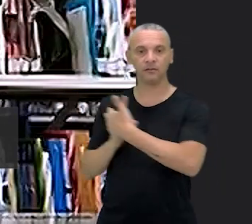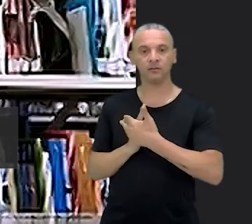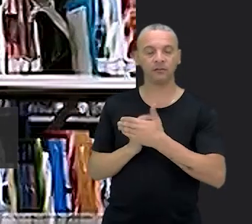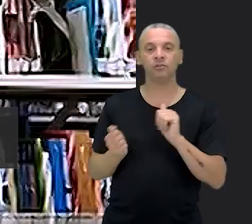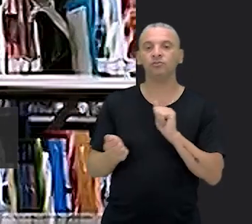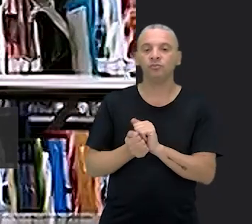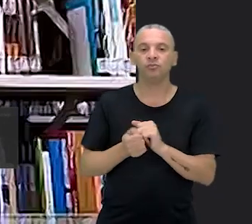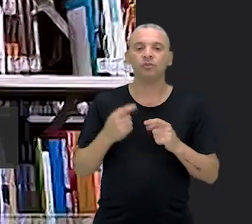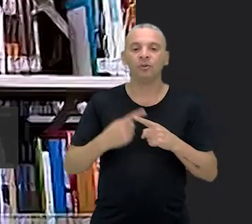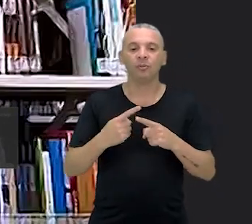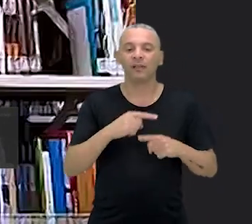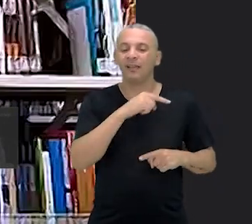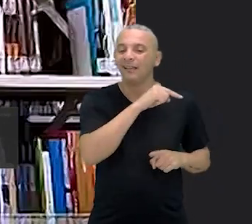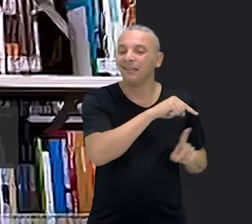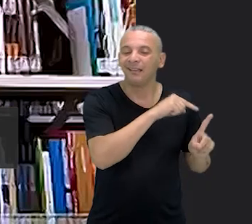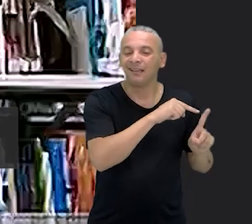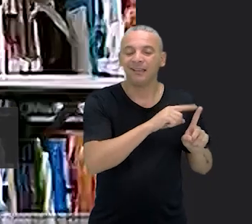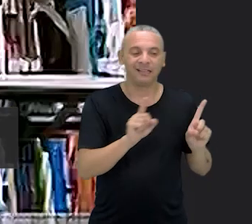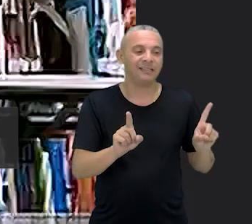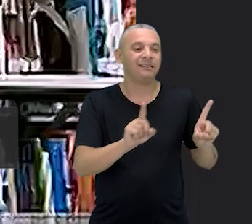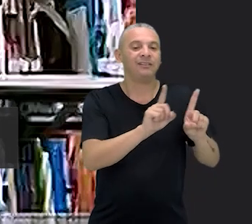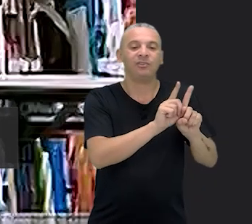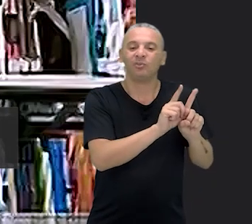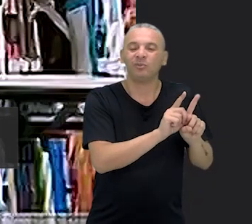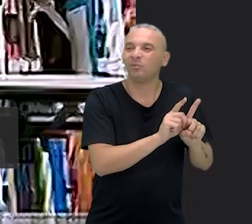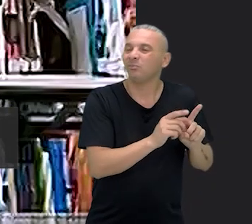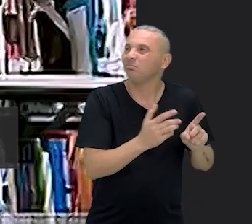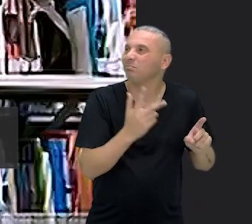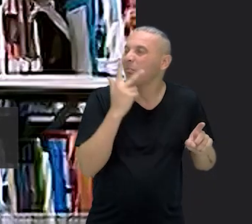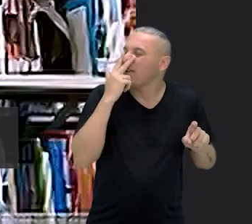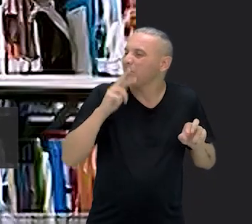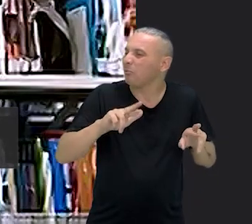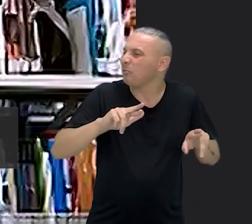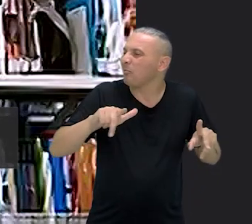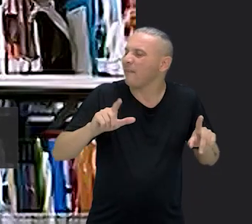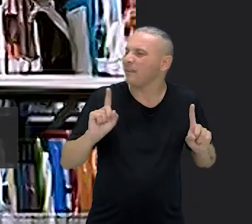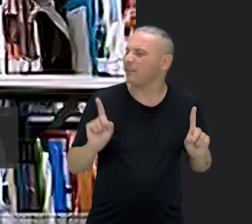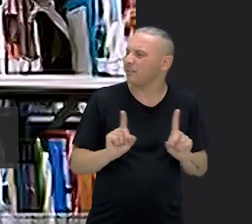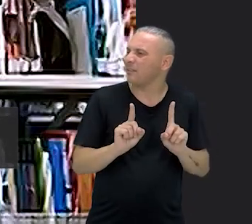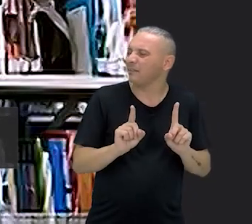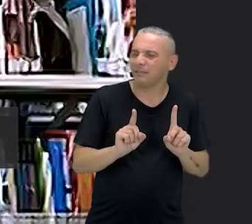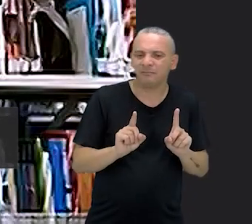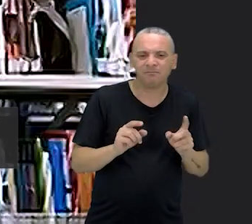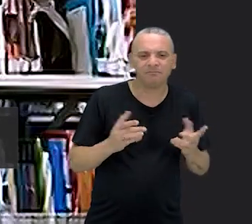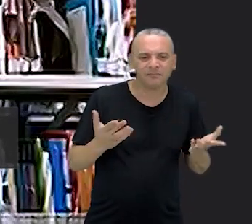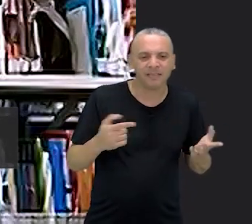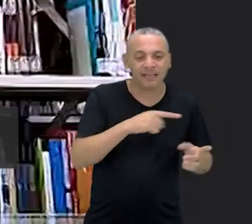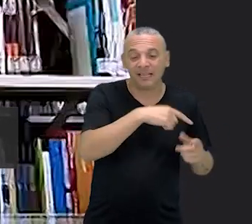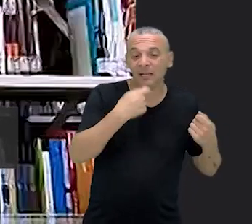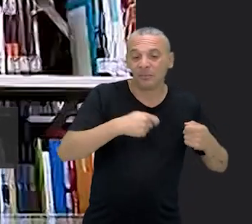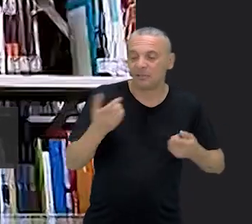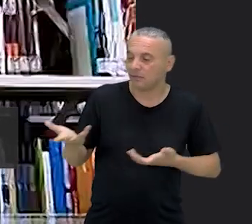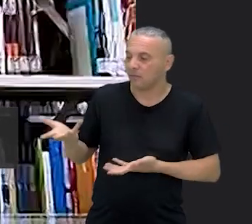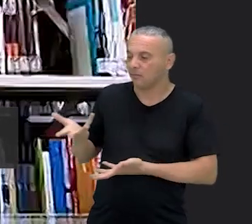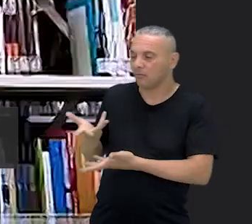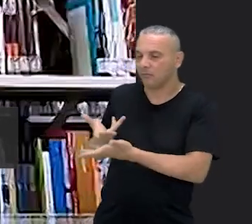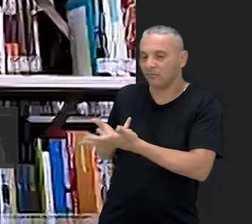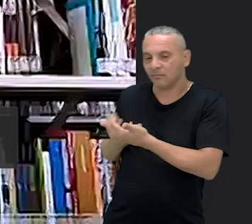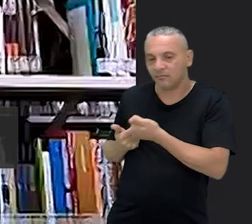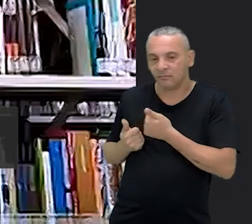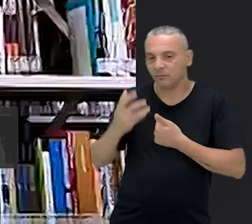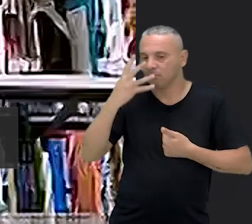com ela não era um homem ser assim frio, diante, impotente, ele não tinha